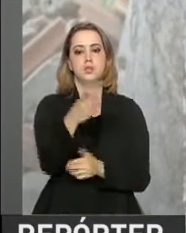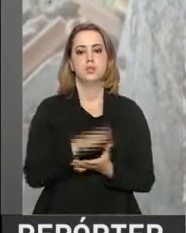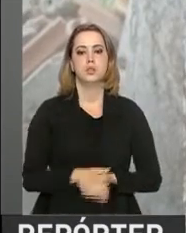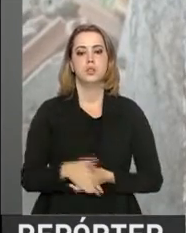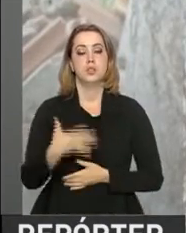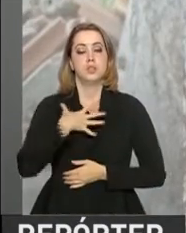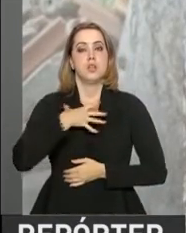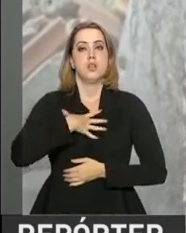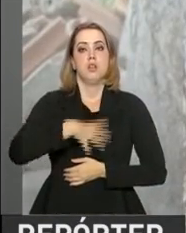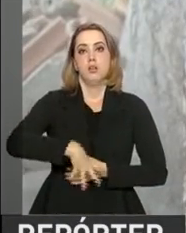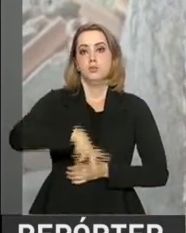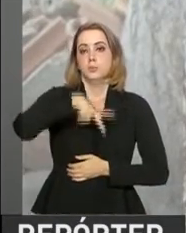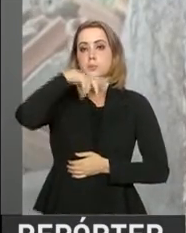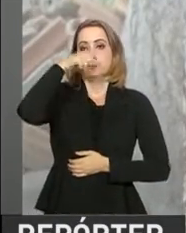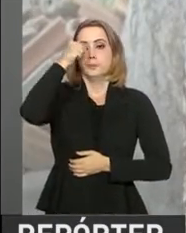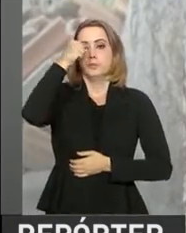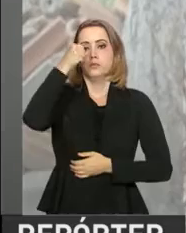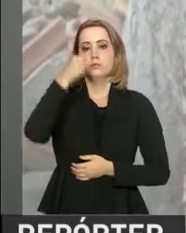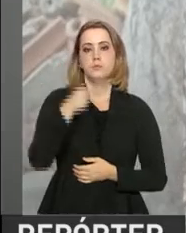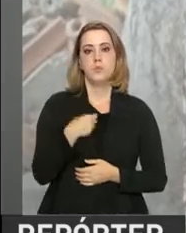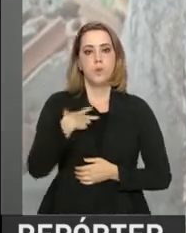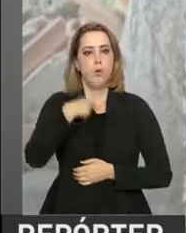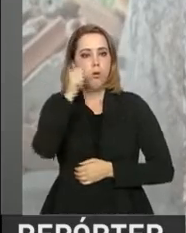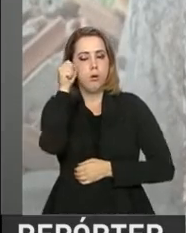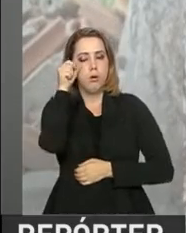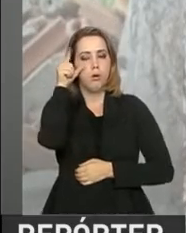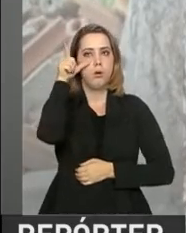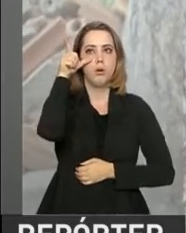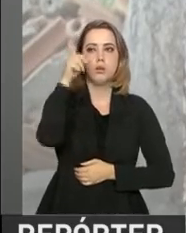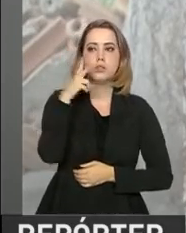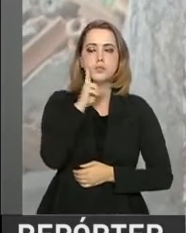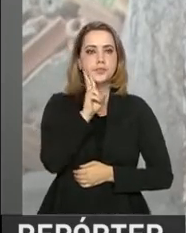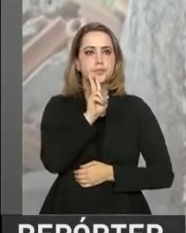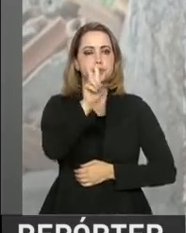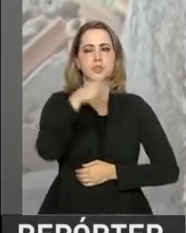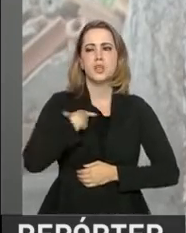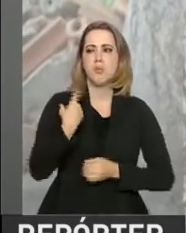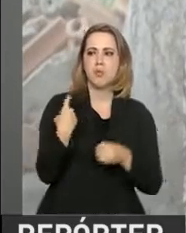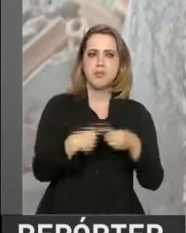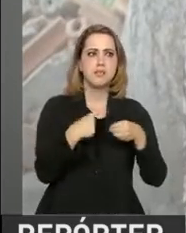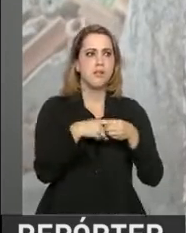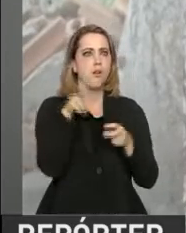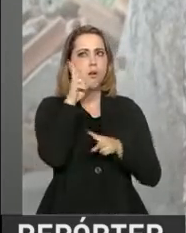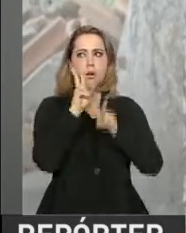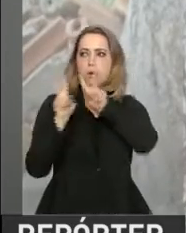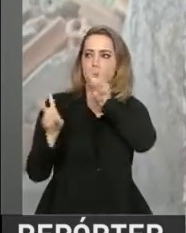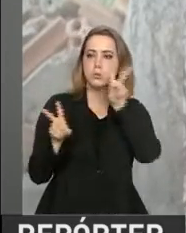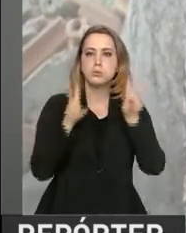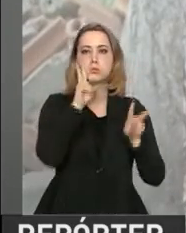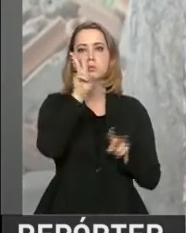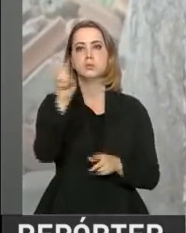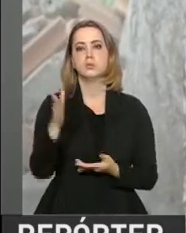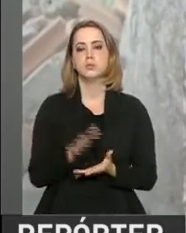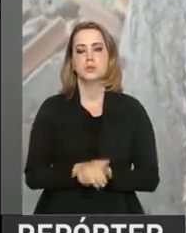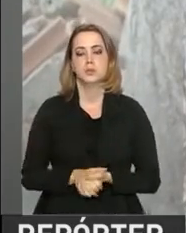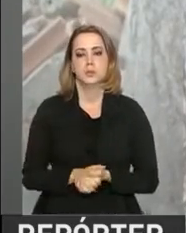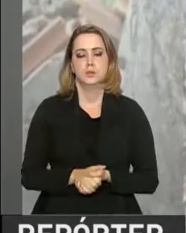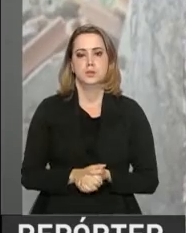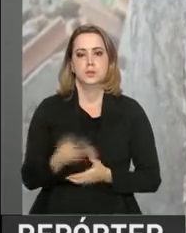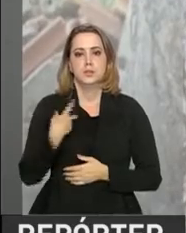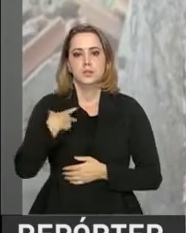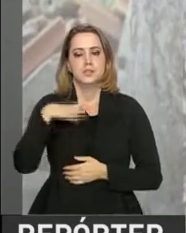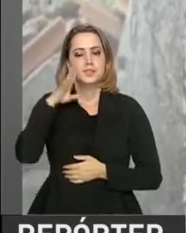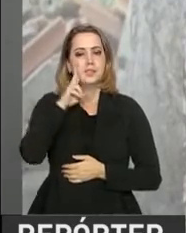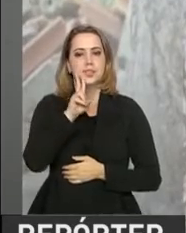aquele alívio. Quando eu me acordei no outro dia seguinte na minha cidade, eu olhava para um lado, olhava para outro. Fui lá